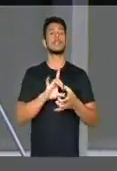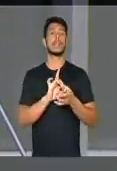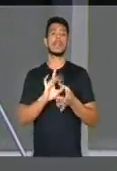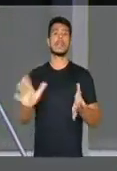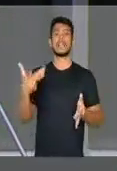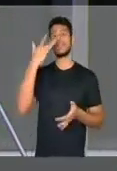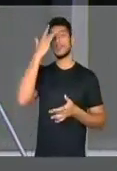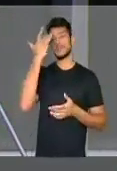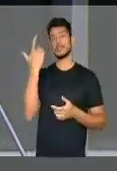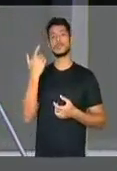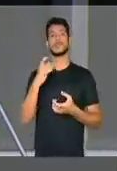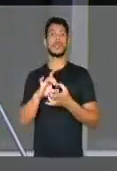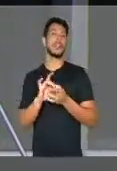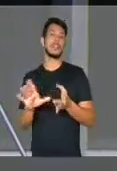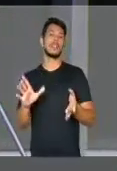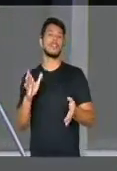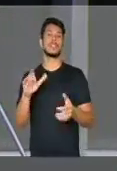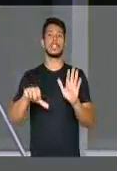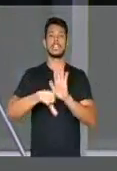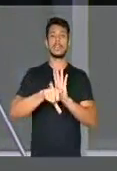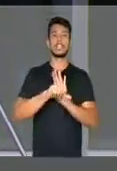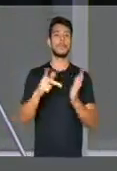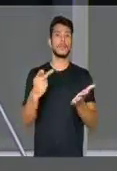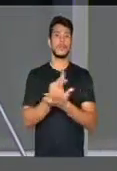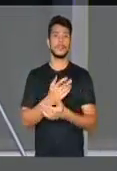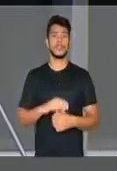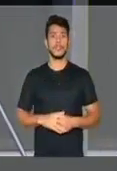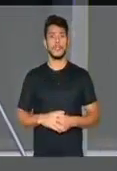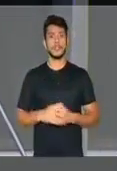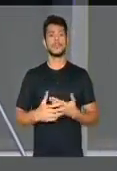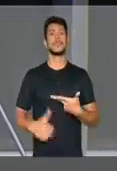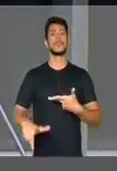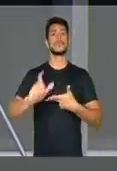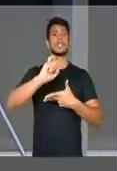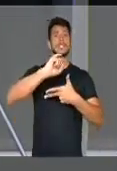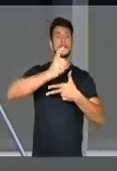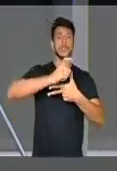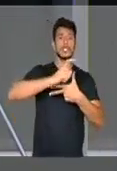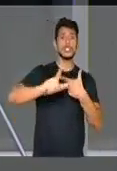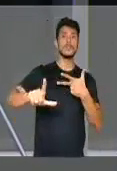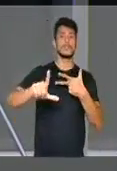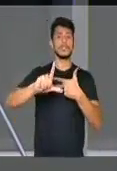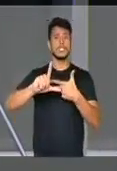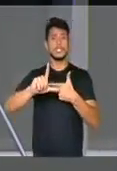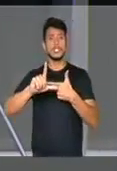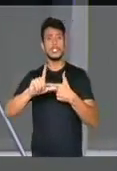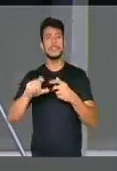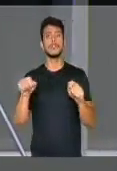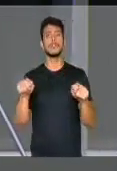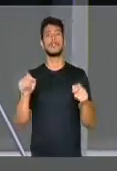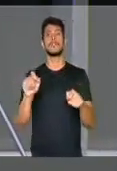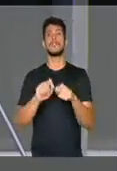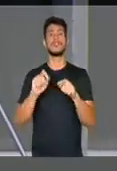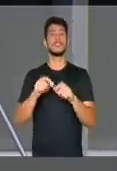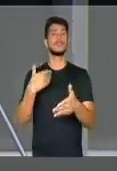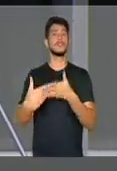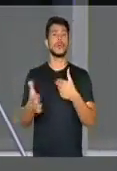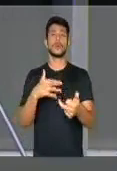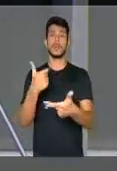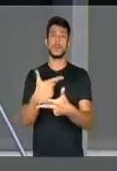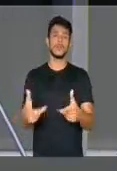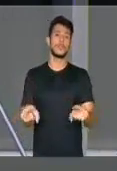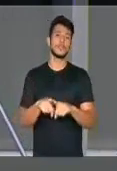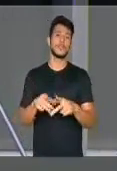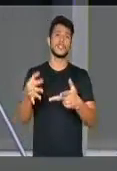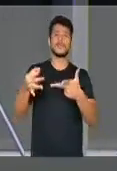dos ocupantes. O Executivo e boa parte do Legislativo executam o que manda o poder econômico. O